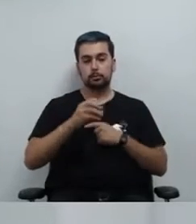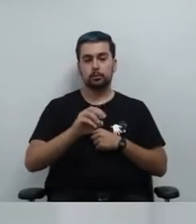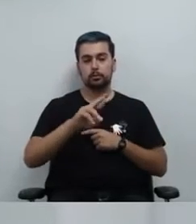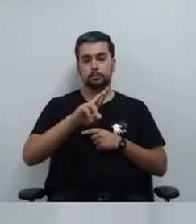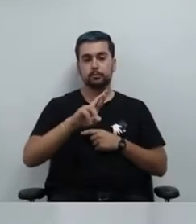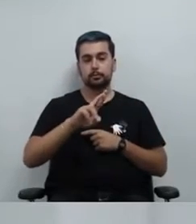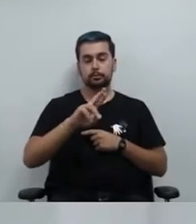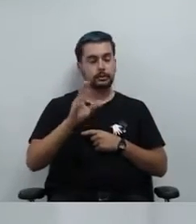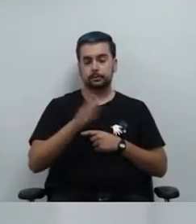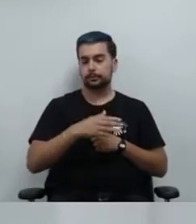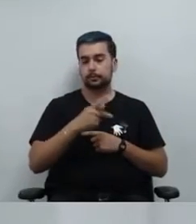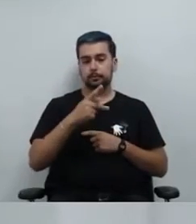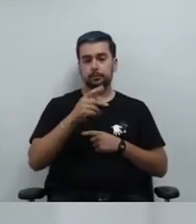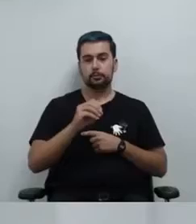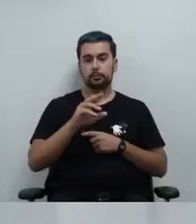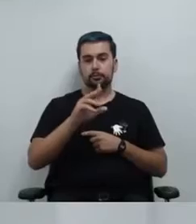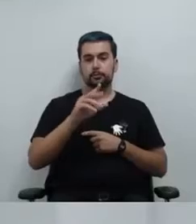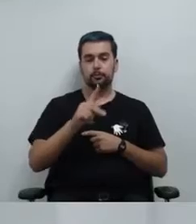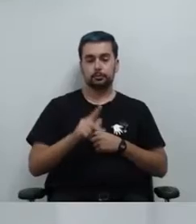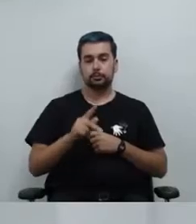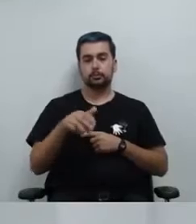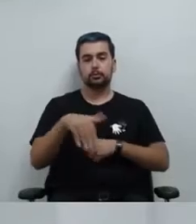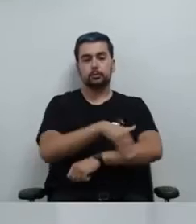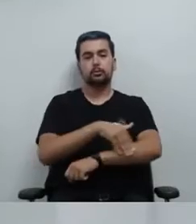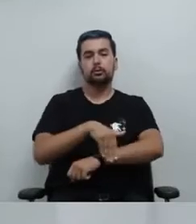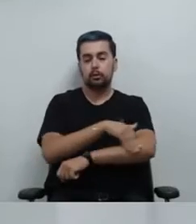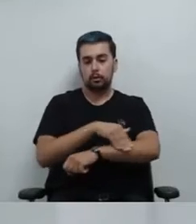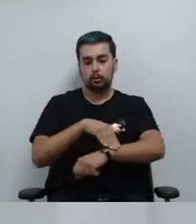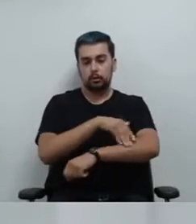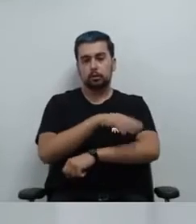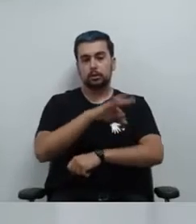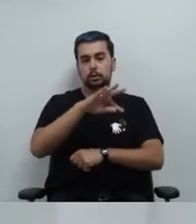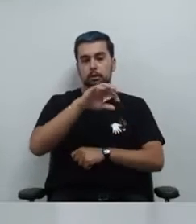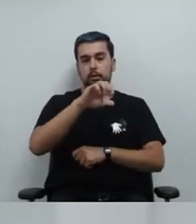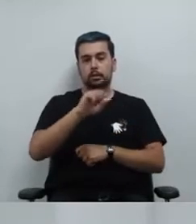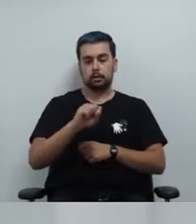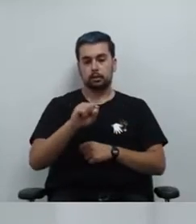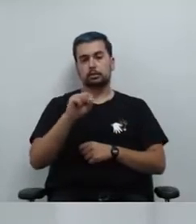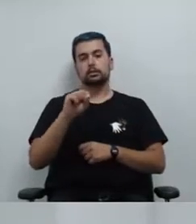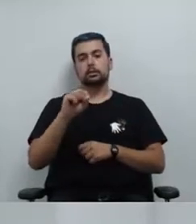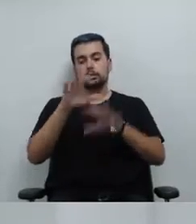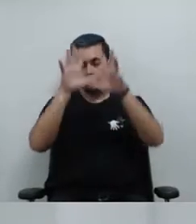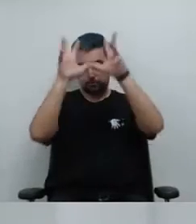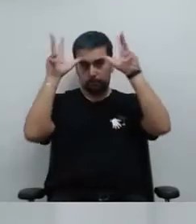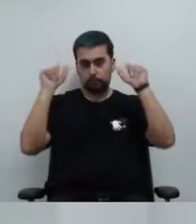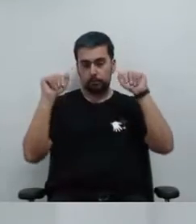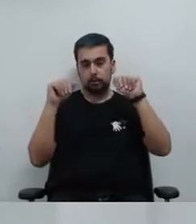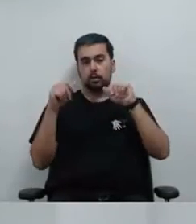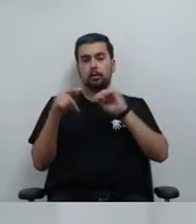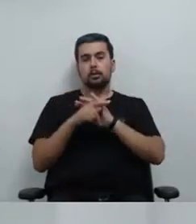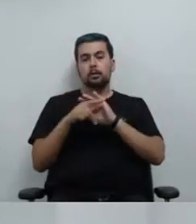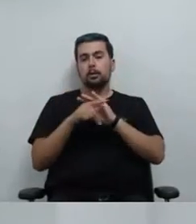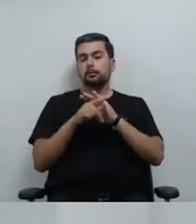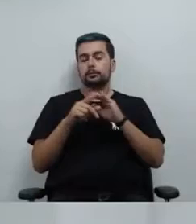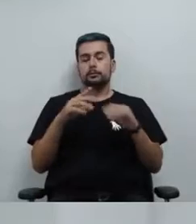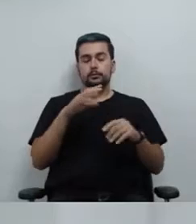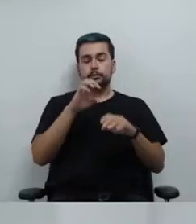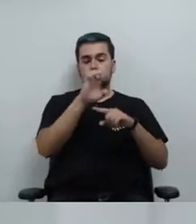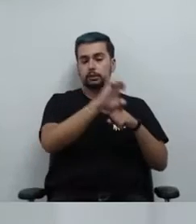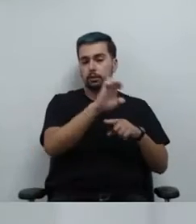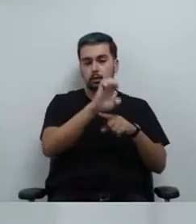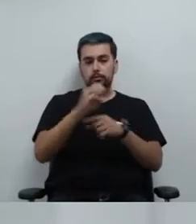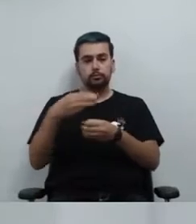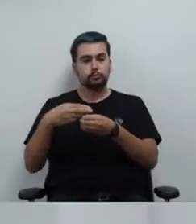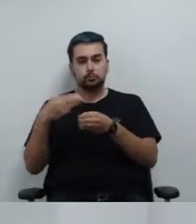Apesar do Supremo Tribunal ter decretado algumas coisas, são desrespeitados pelo Estado e pelo